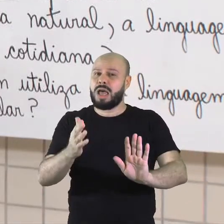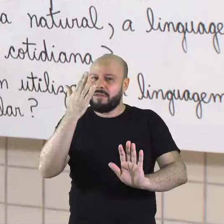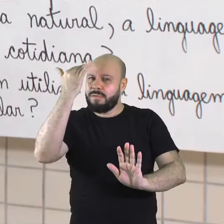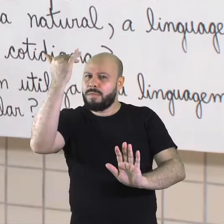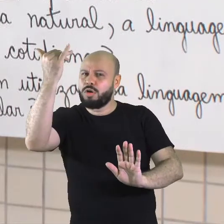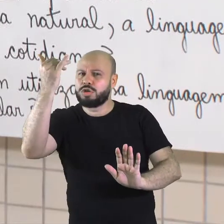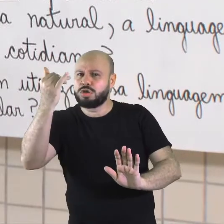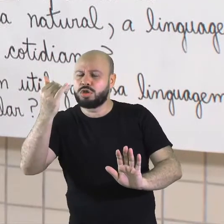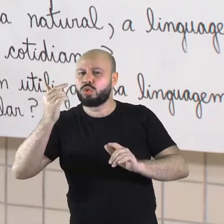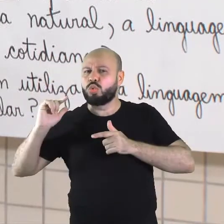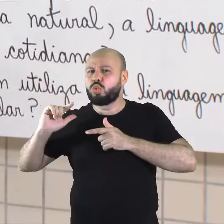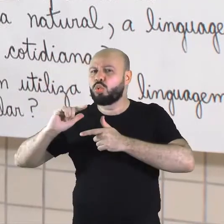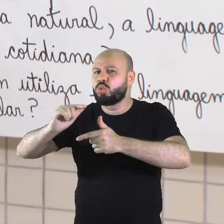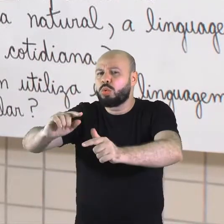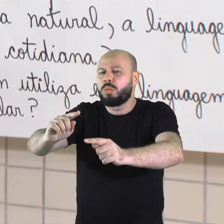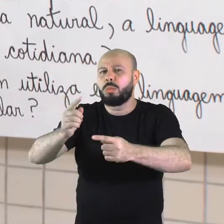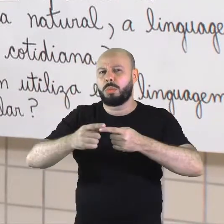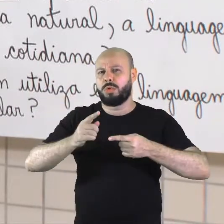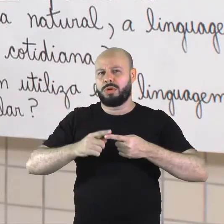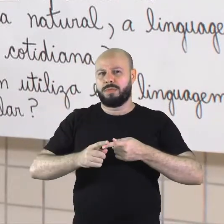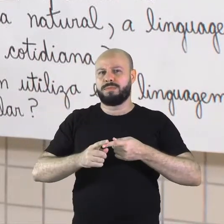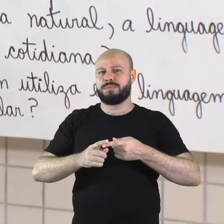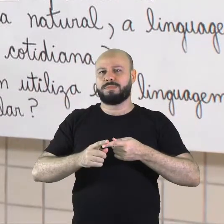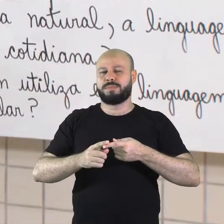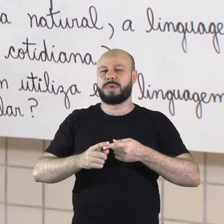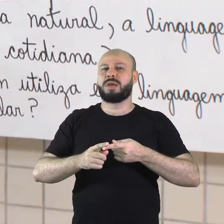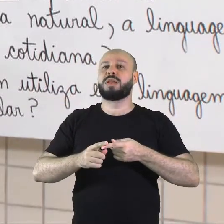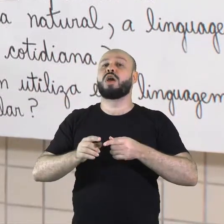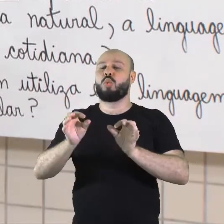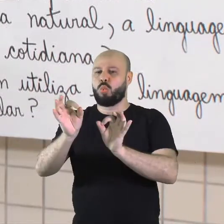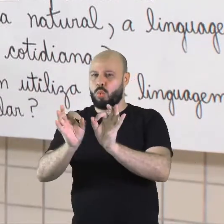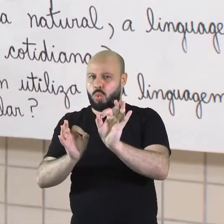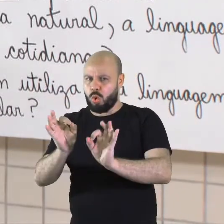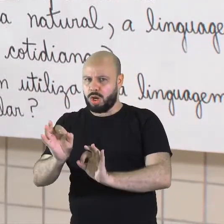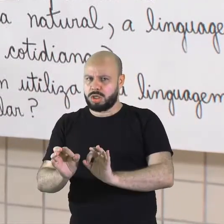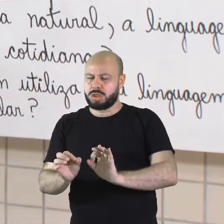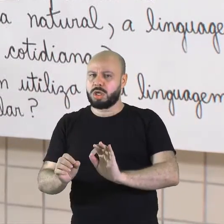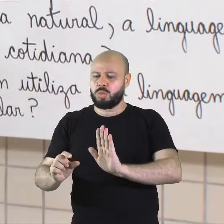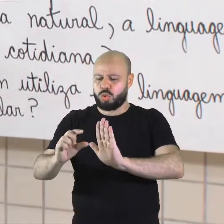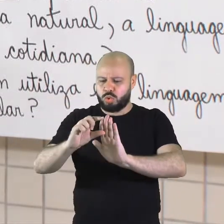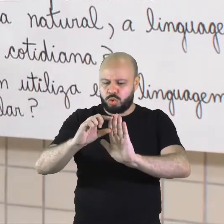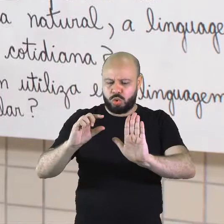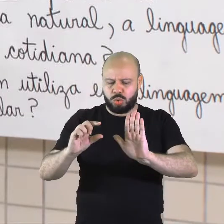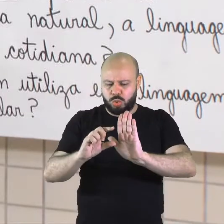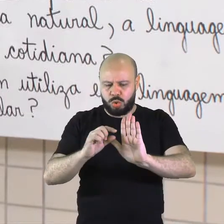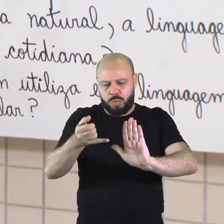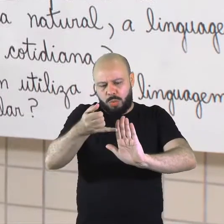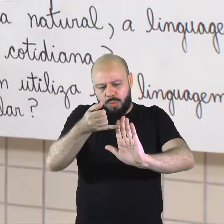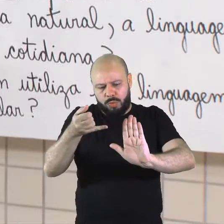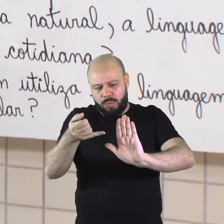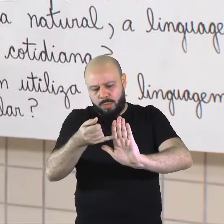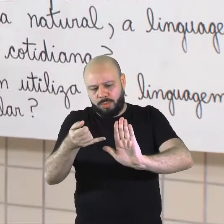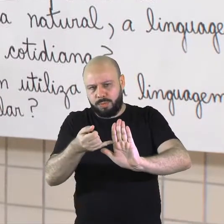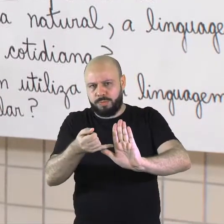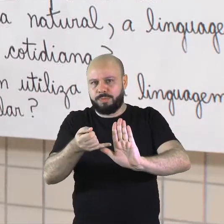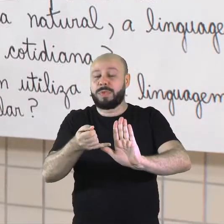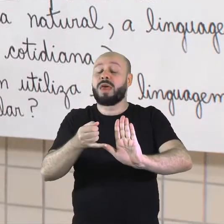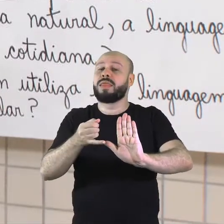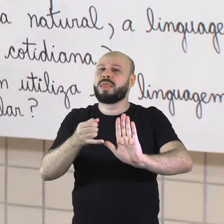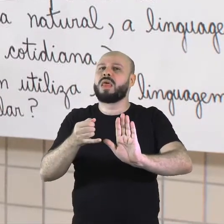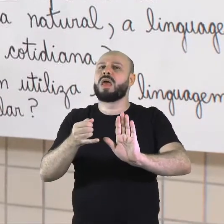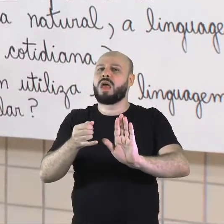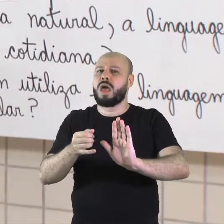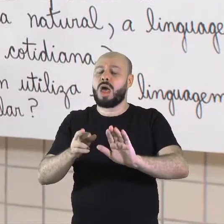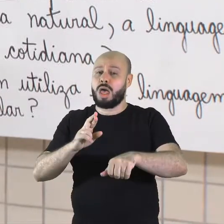se configura na questão de organização em estrofes, né, versos, e também tem ritmo,